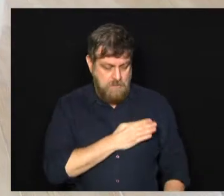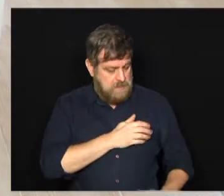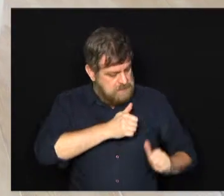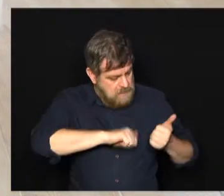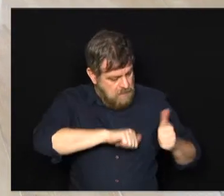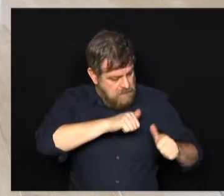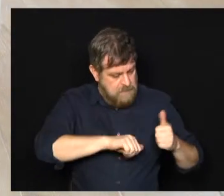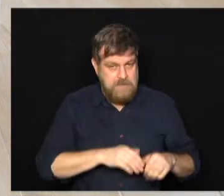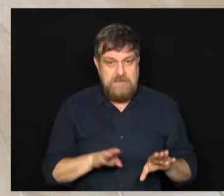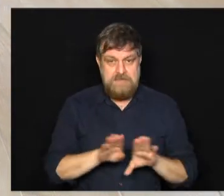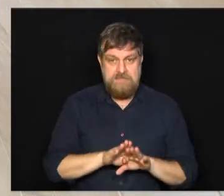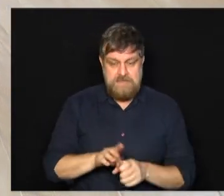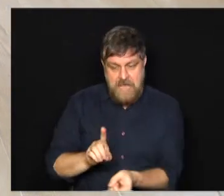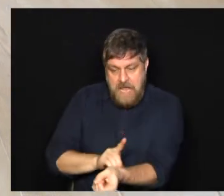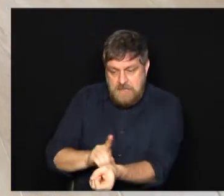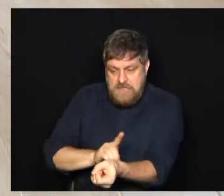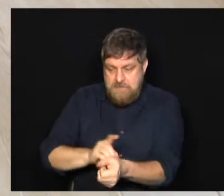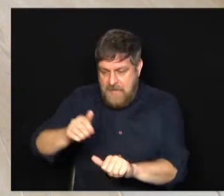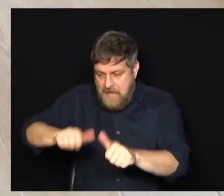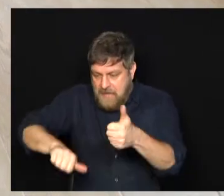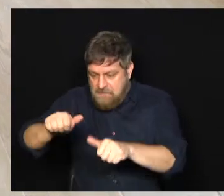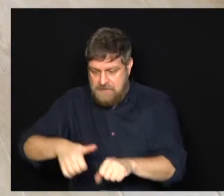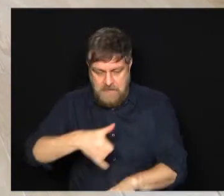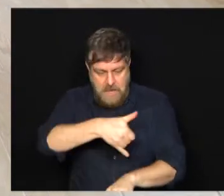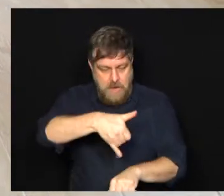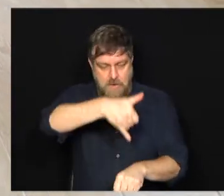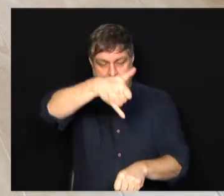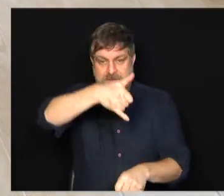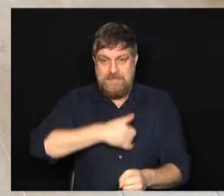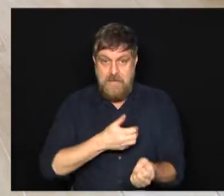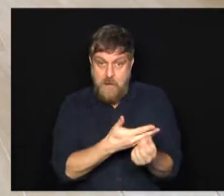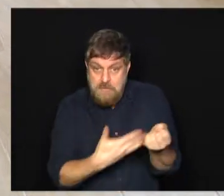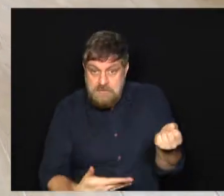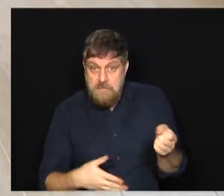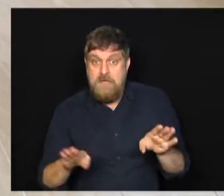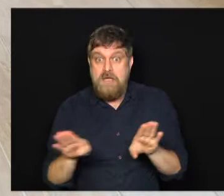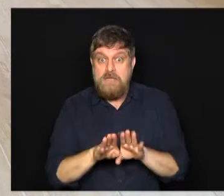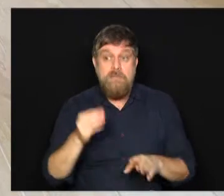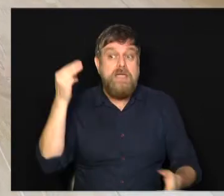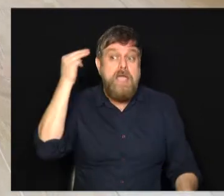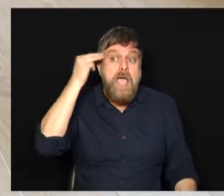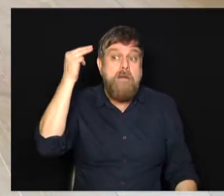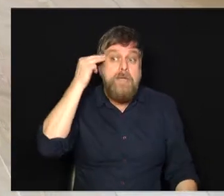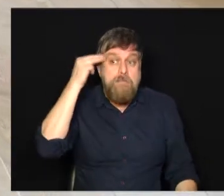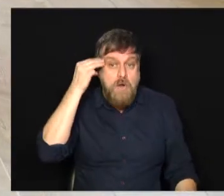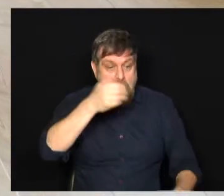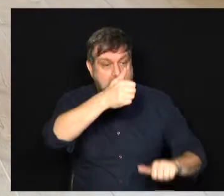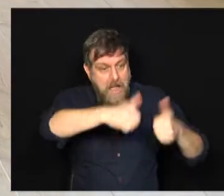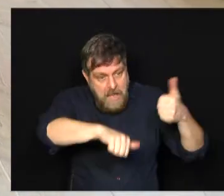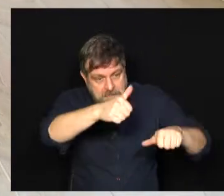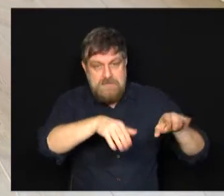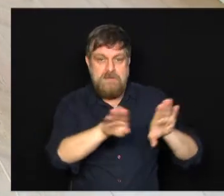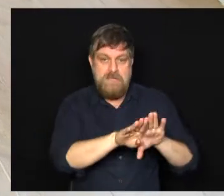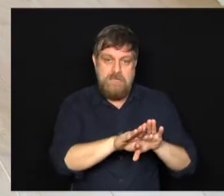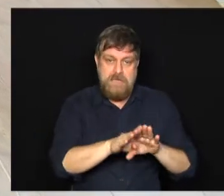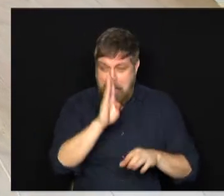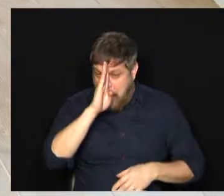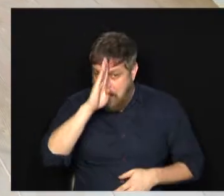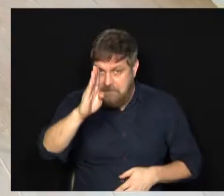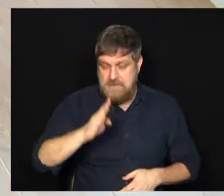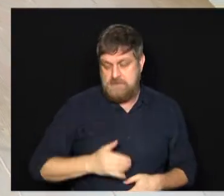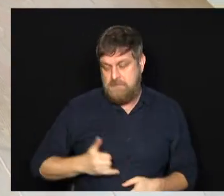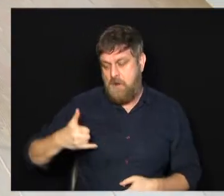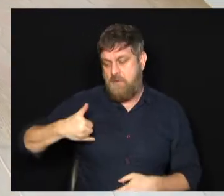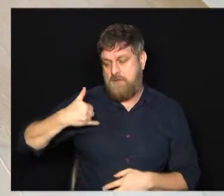fazem check-up para ver se tem diabetes, check-up para ver se tem colesterol alto, também tem que fazer check-up para ver se a memória está bem, principalmente na faixa etária a partir